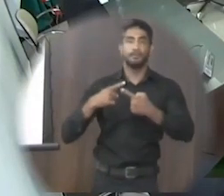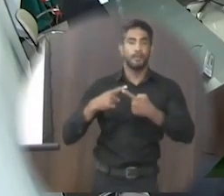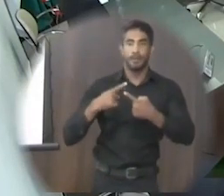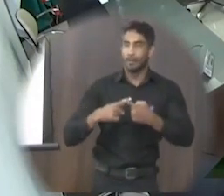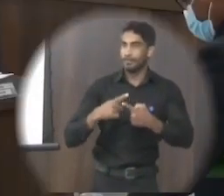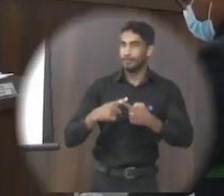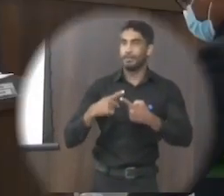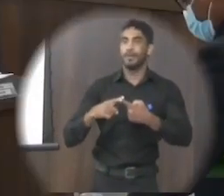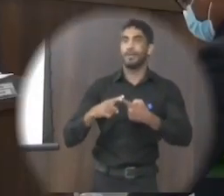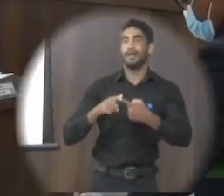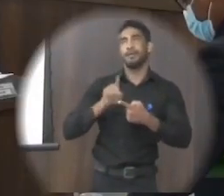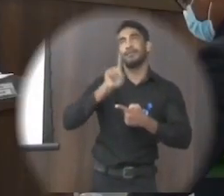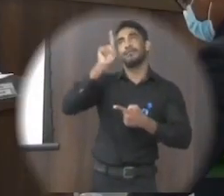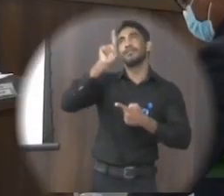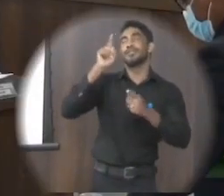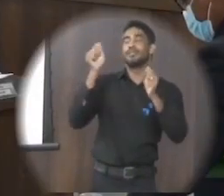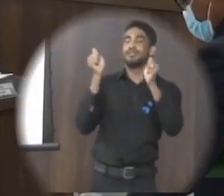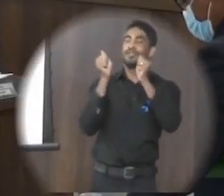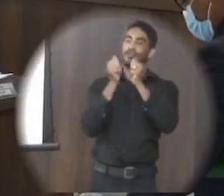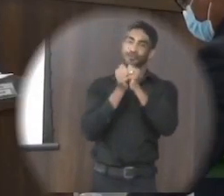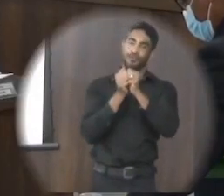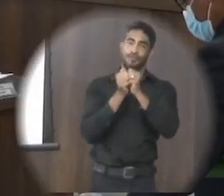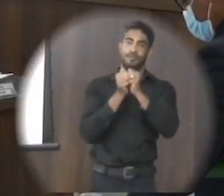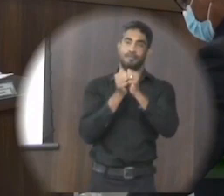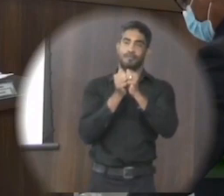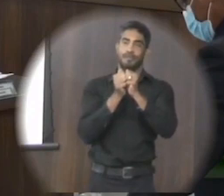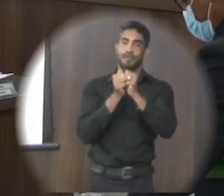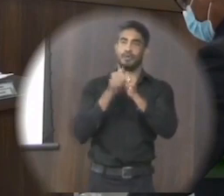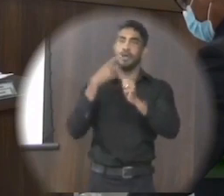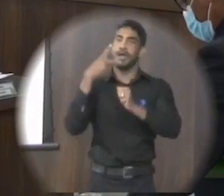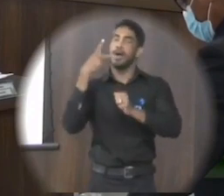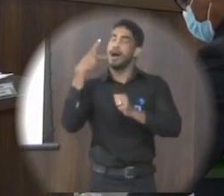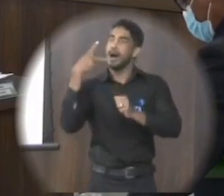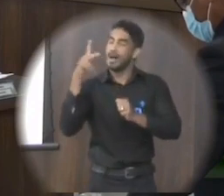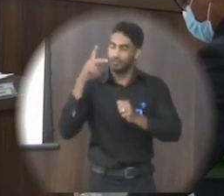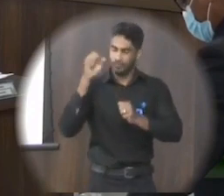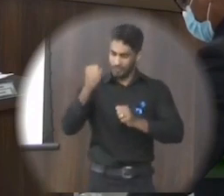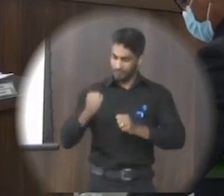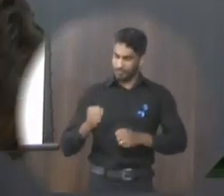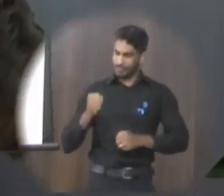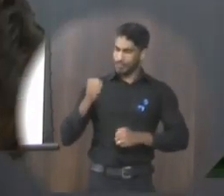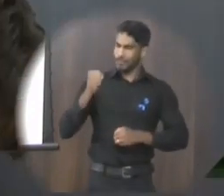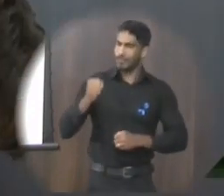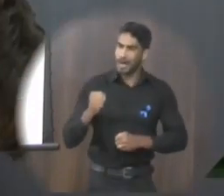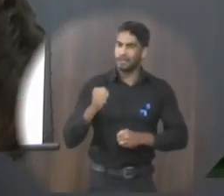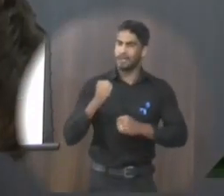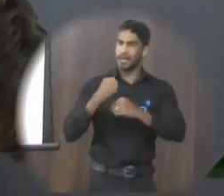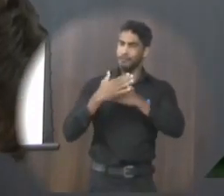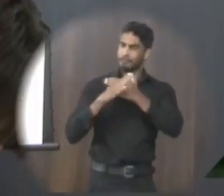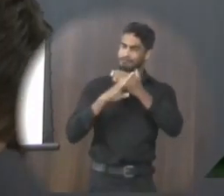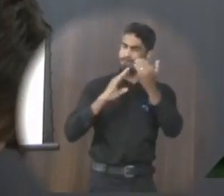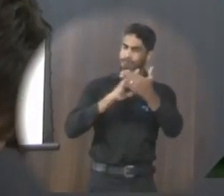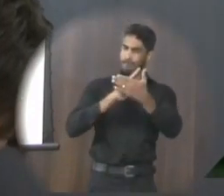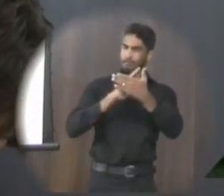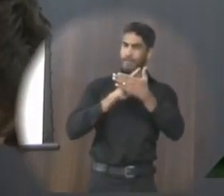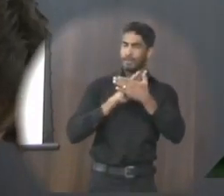por Tu estás comigo, a tua vara e o teu cajado me consolam.